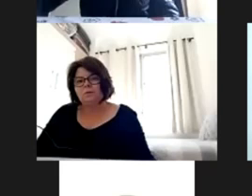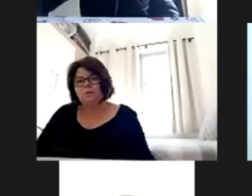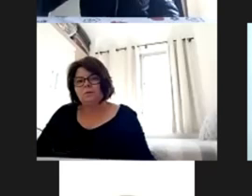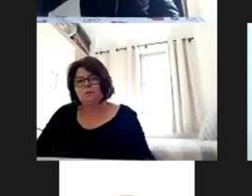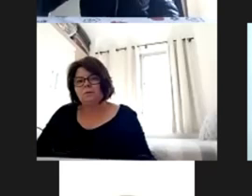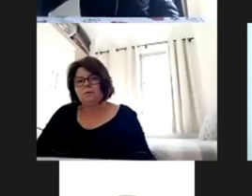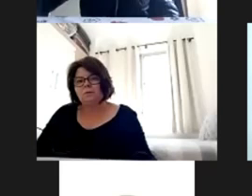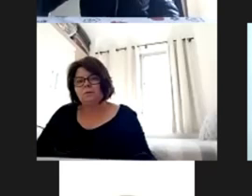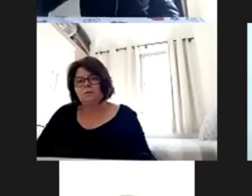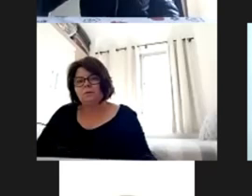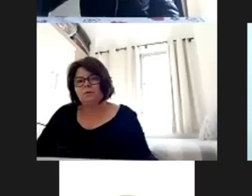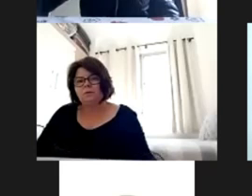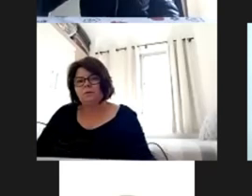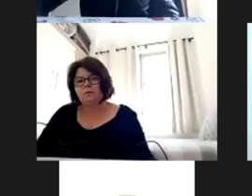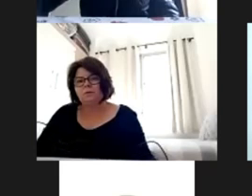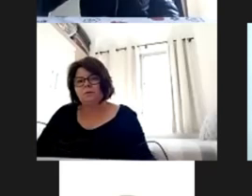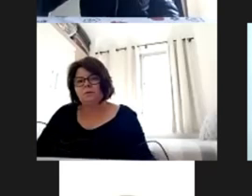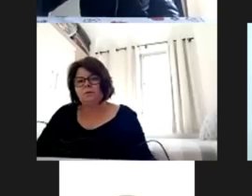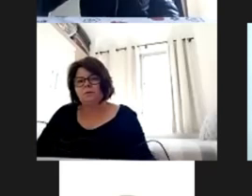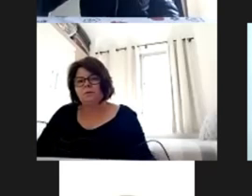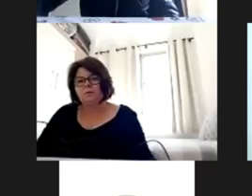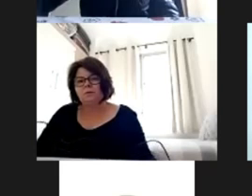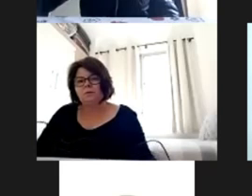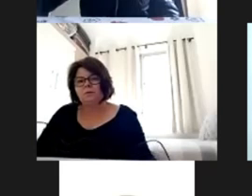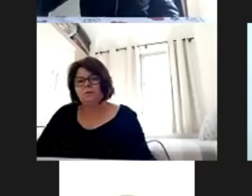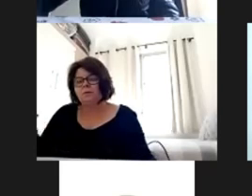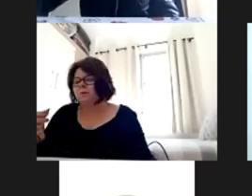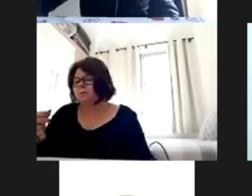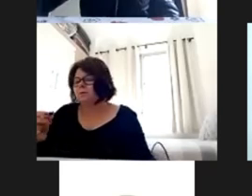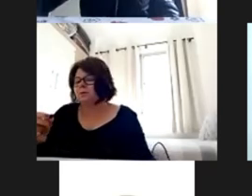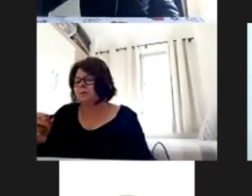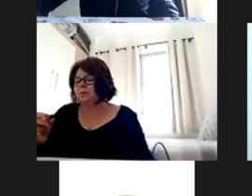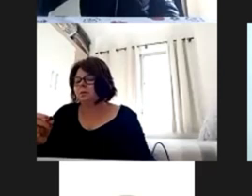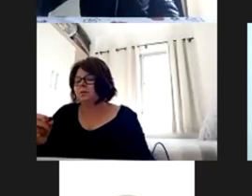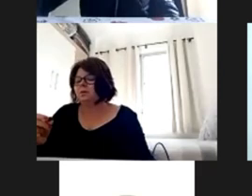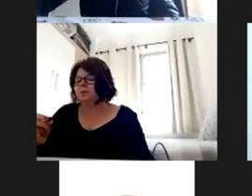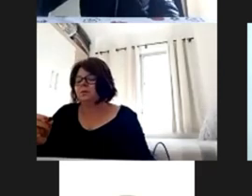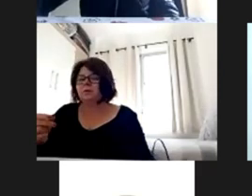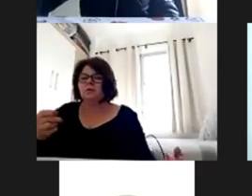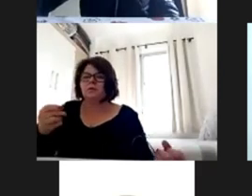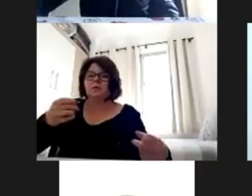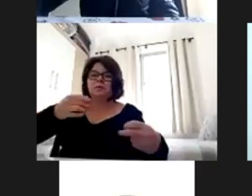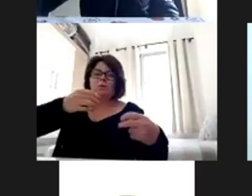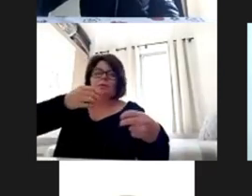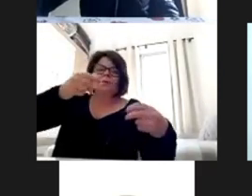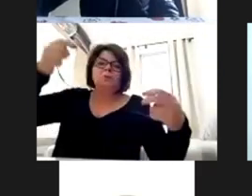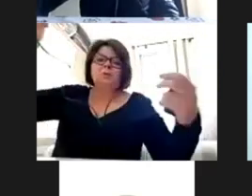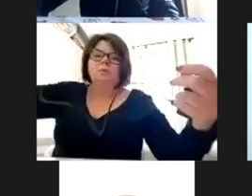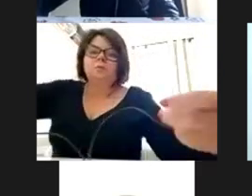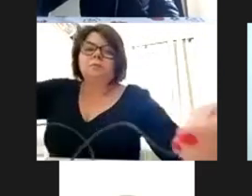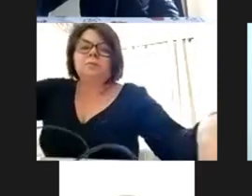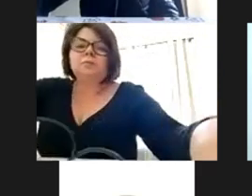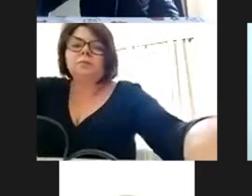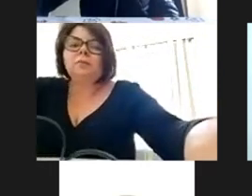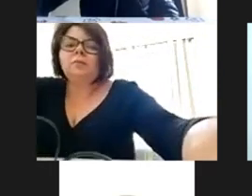Deixa eu só dar um oi. Tá, um instante só. Ana Karina, essa, entendeu? De entendi. Ana verdade, de Karina, administrar isso. O que eu